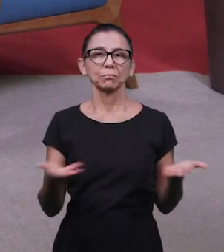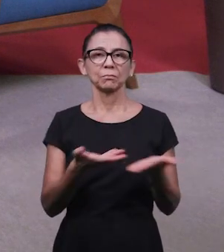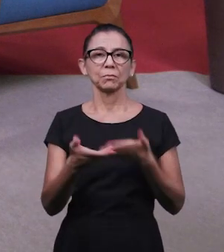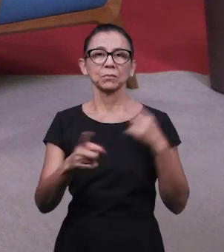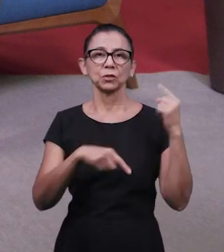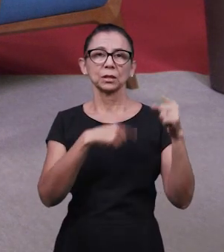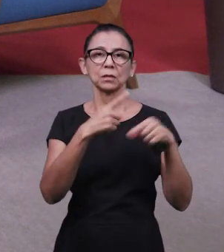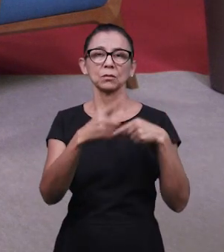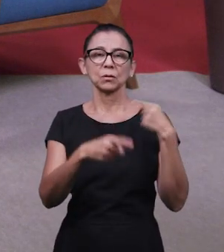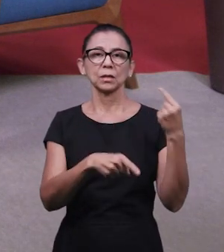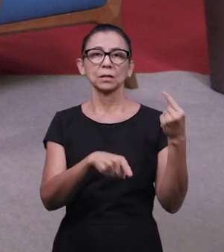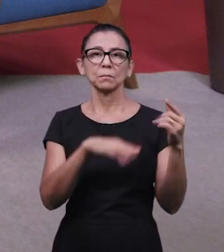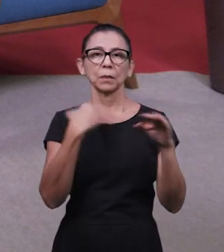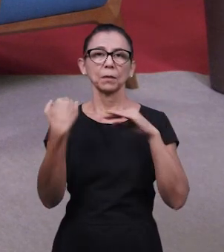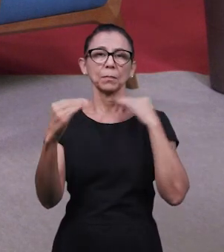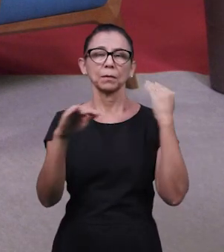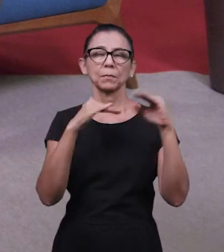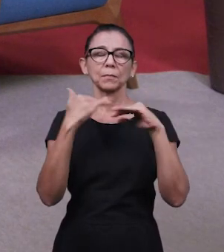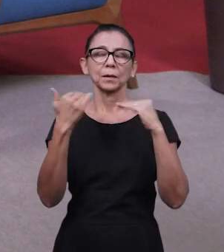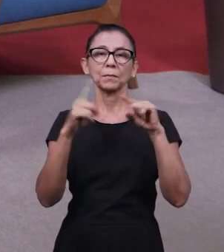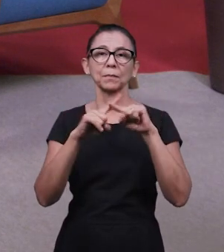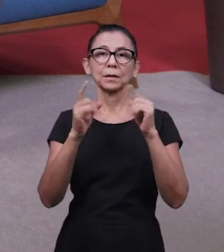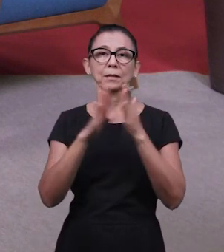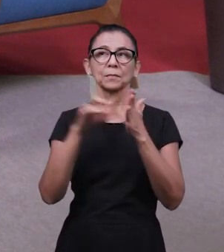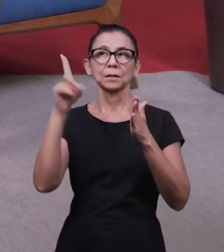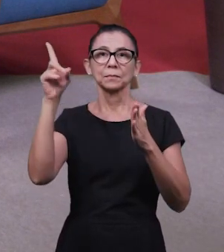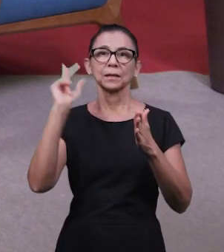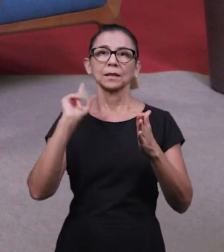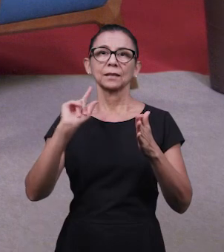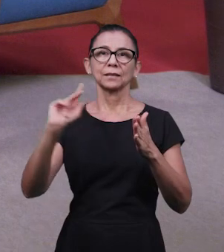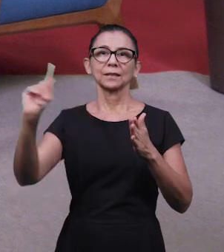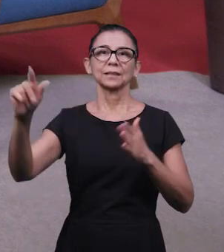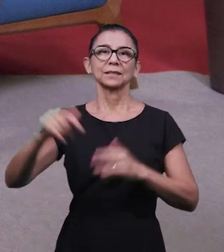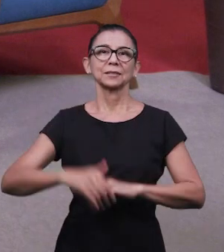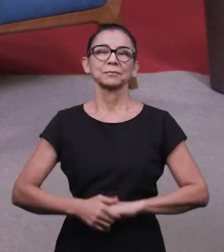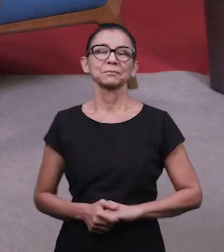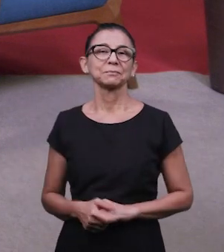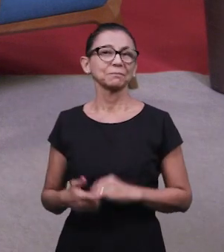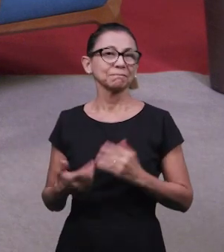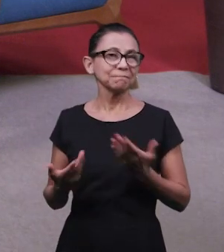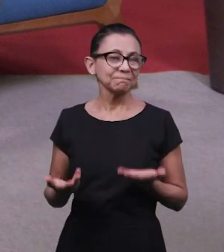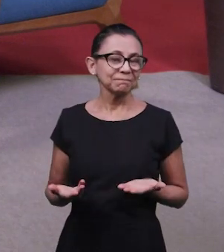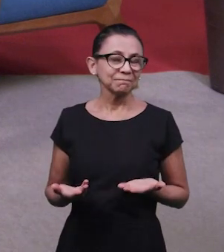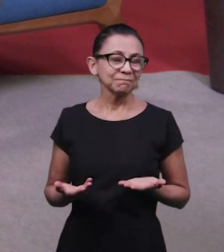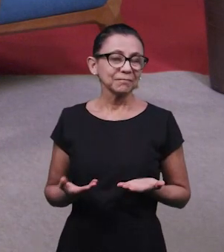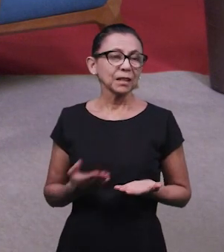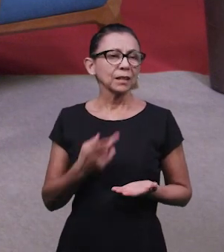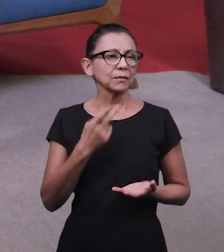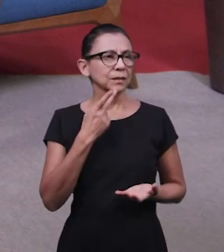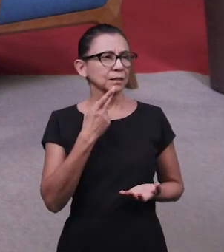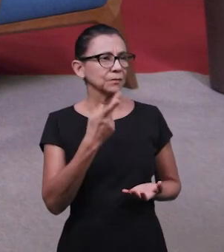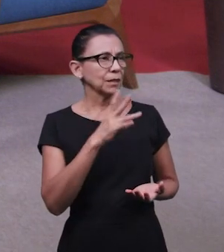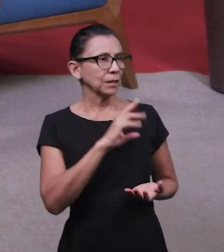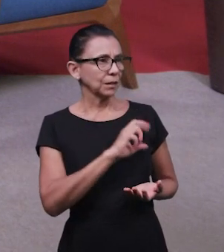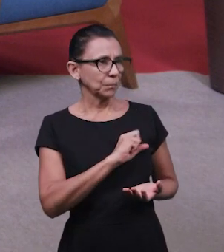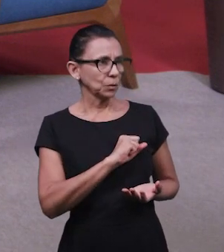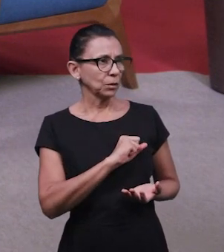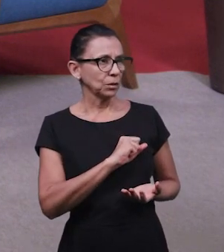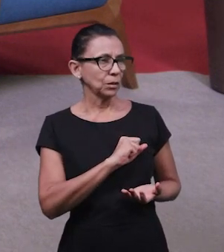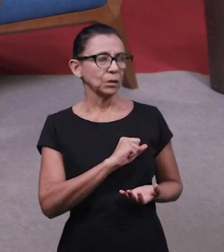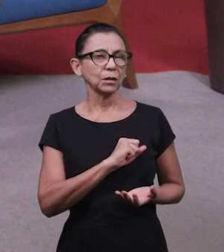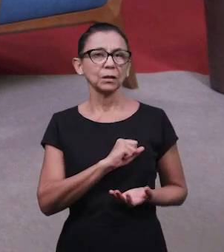ele não vai ter essa experiência da vida eterna. Amém. Não é? Então, passa o céu e a terra. O